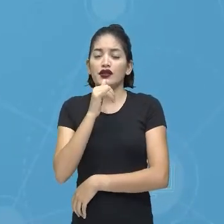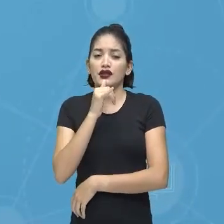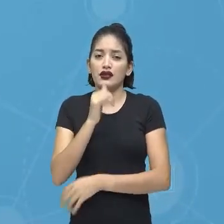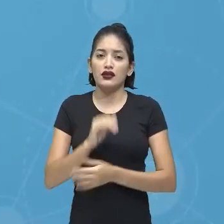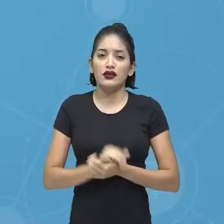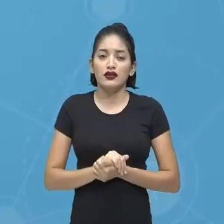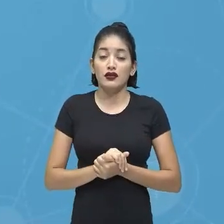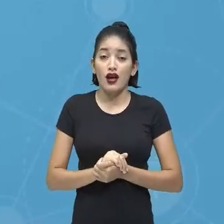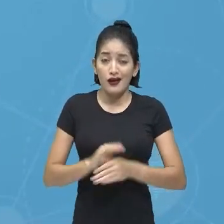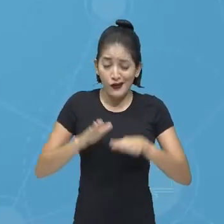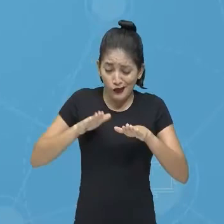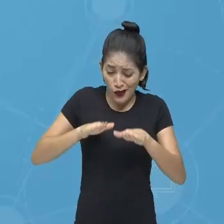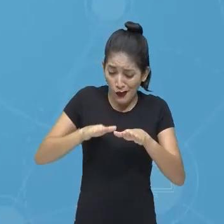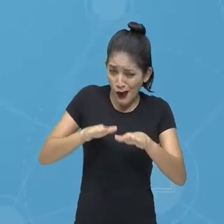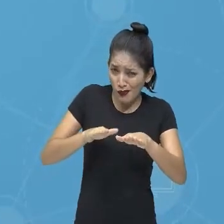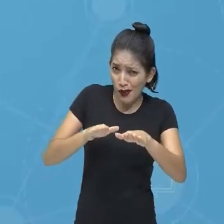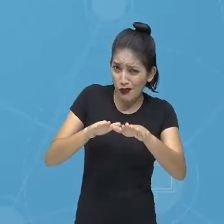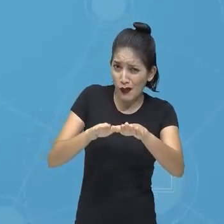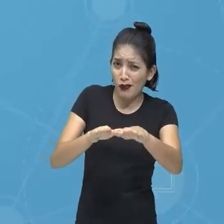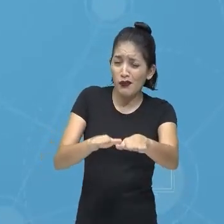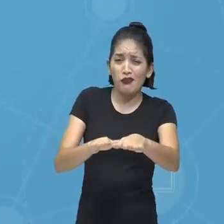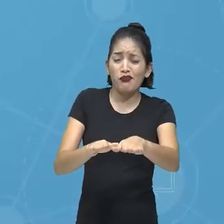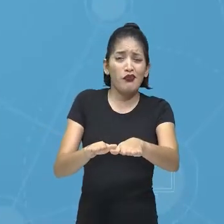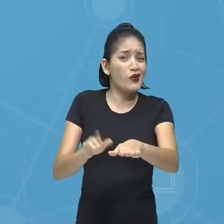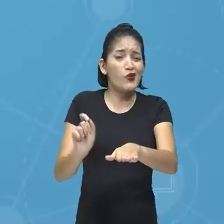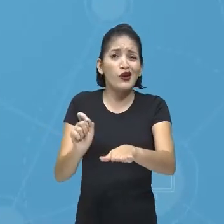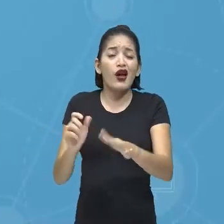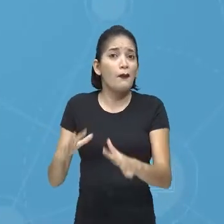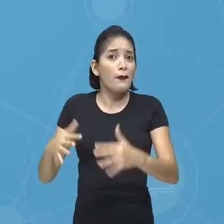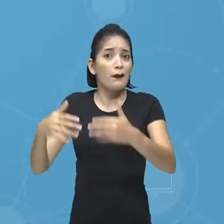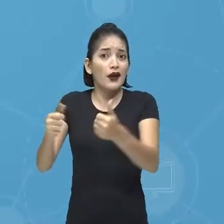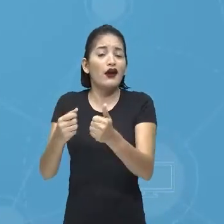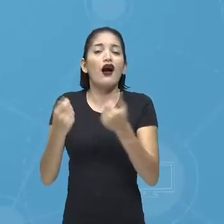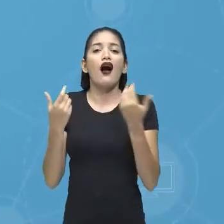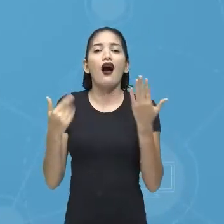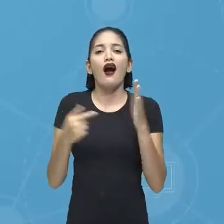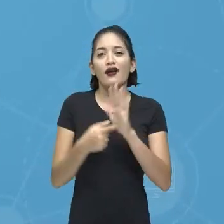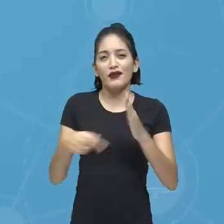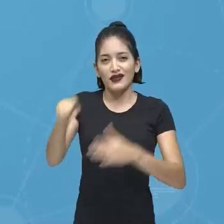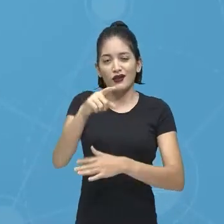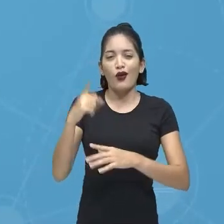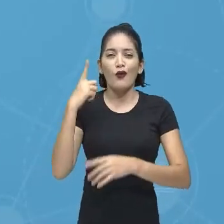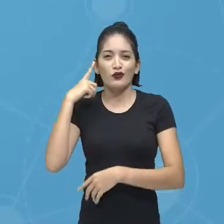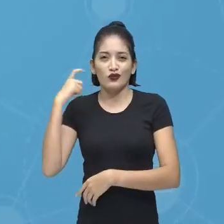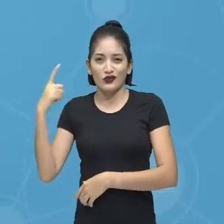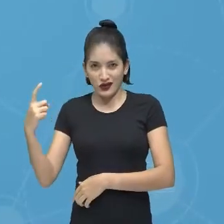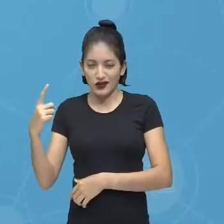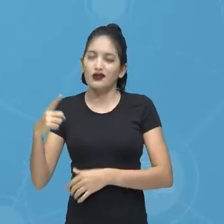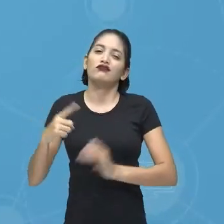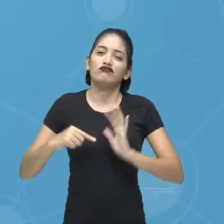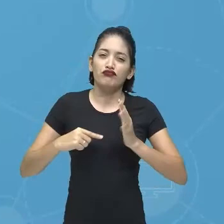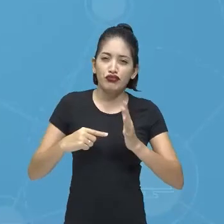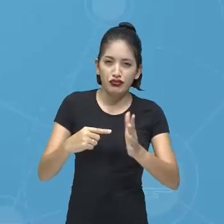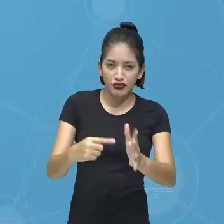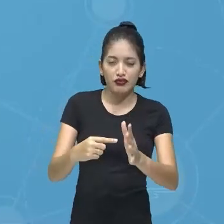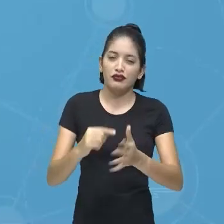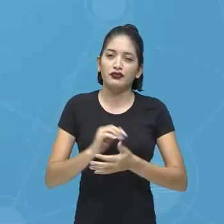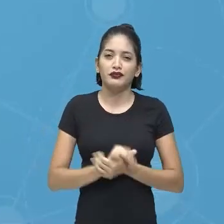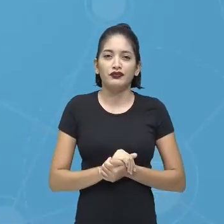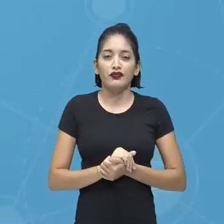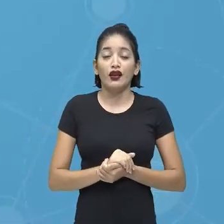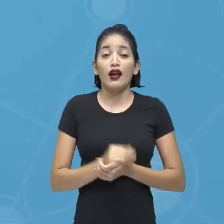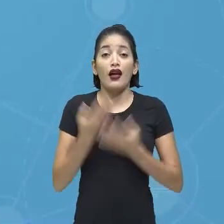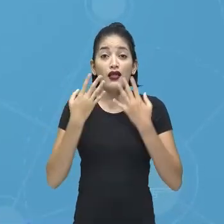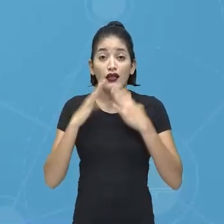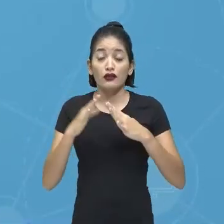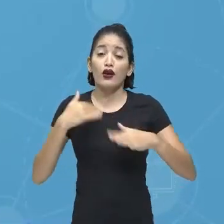o trânsito. Trânsito não é uma coisa melhor para apresentar como sons mecânicos, que nós colocamos sons